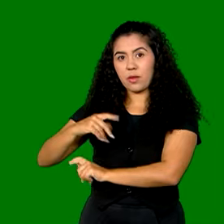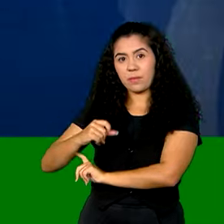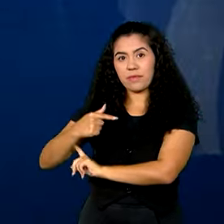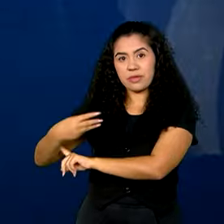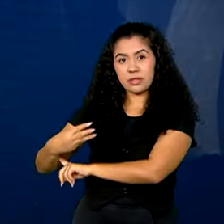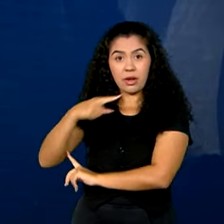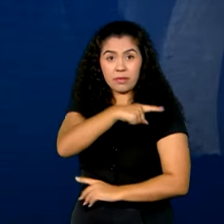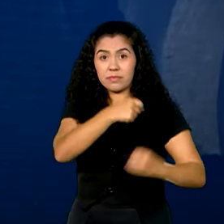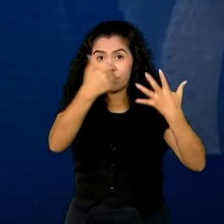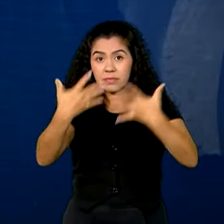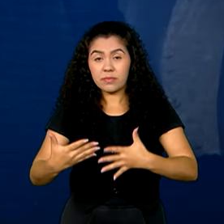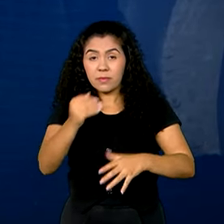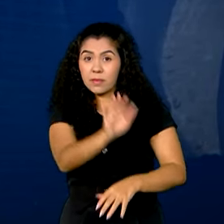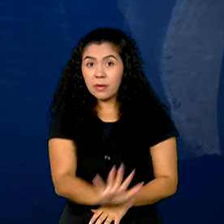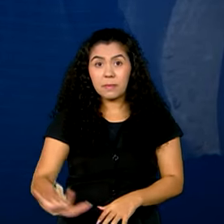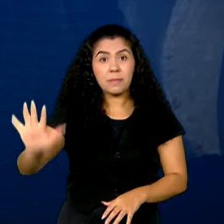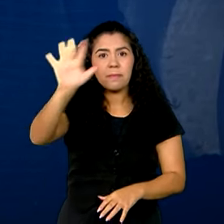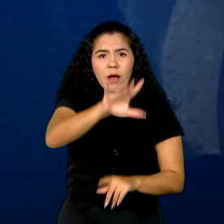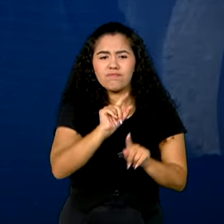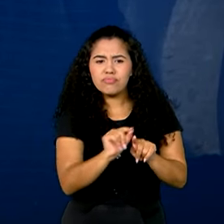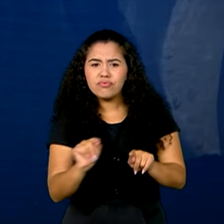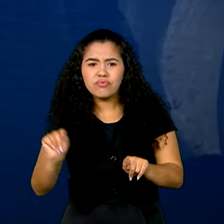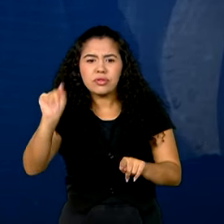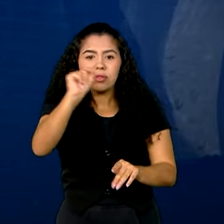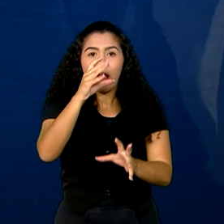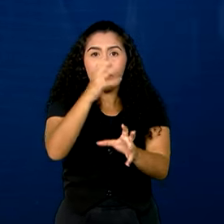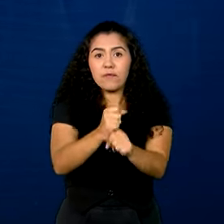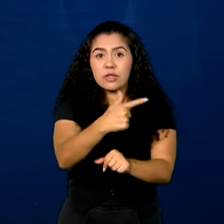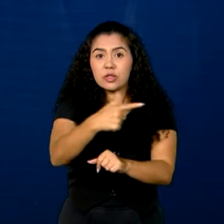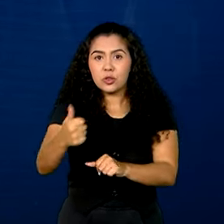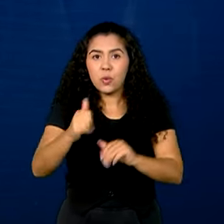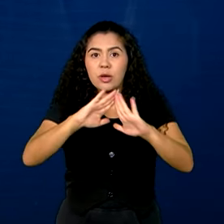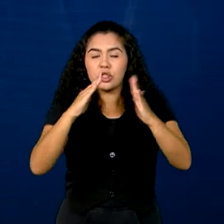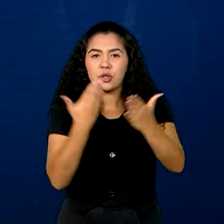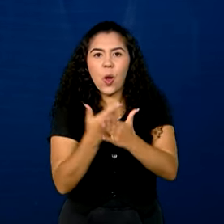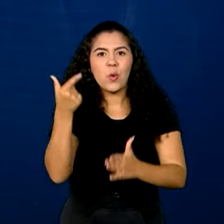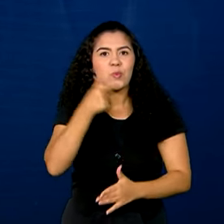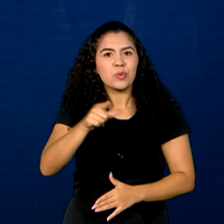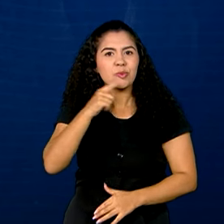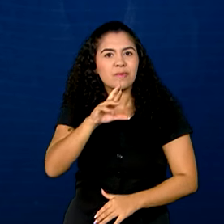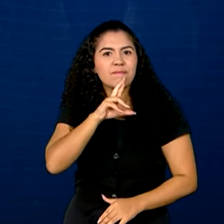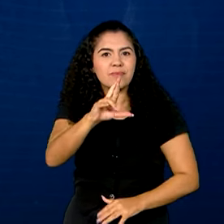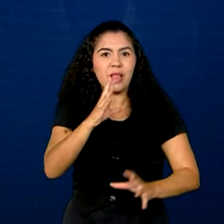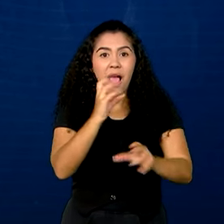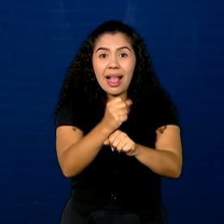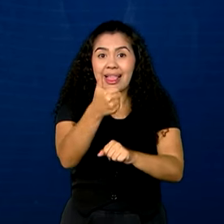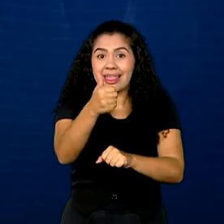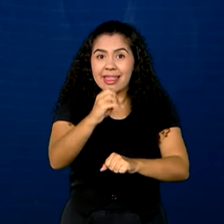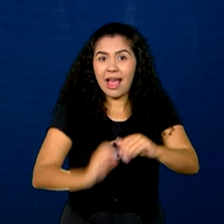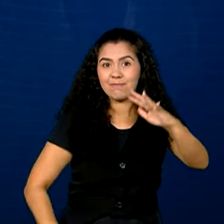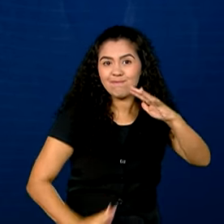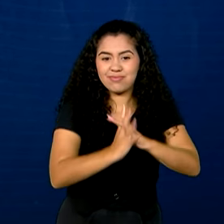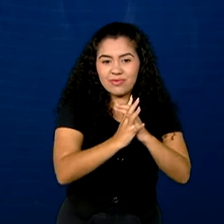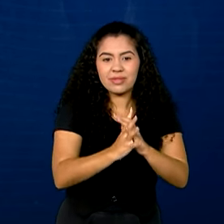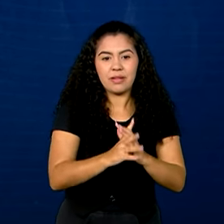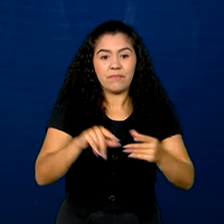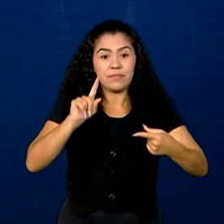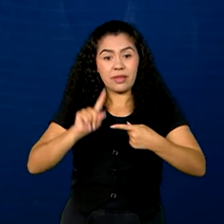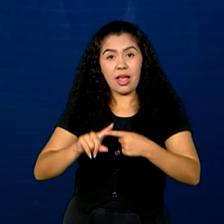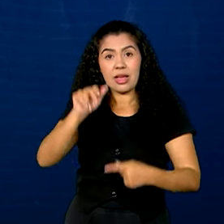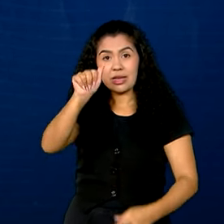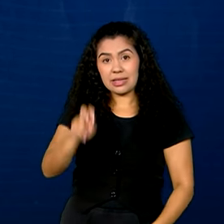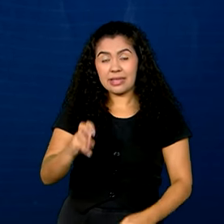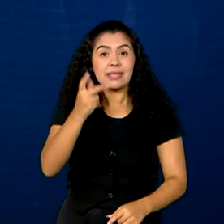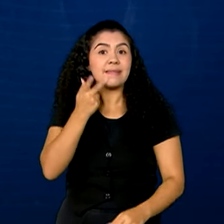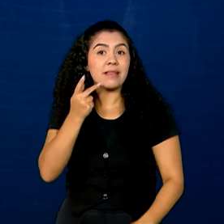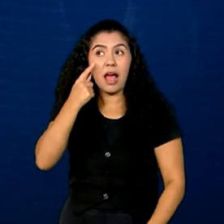o país, 21 colégios tiveram essa nota, todos no Nordeste. 15 são do Ceará, 1 de